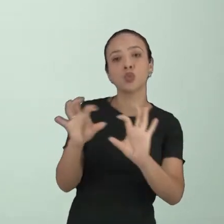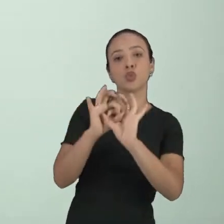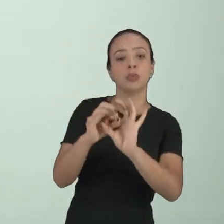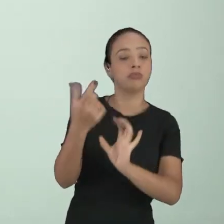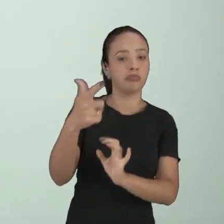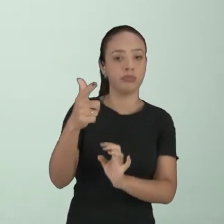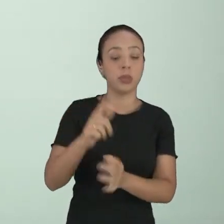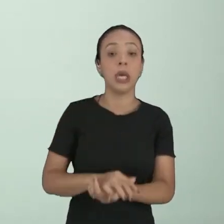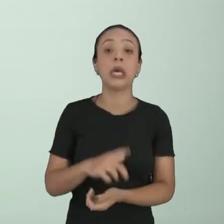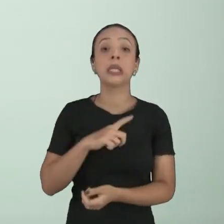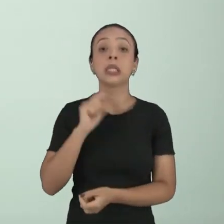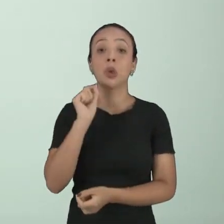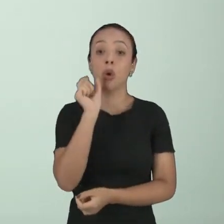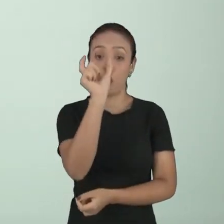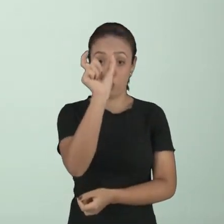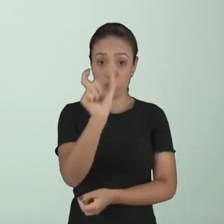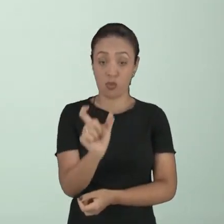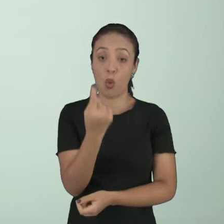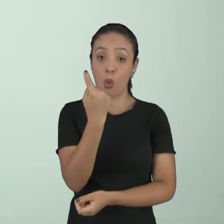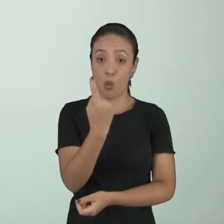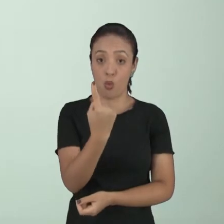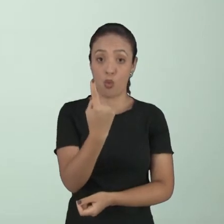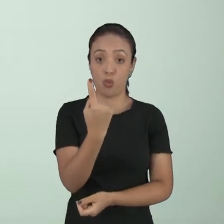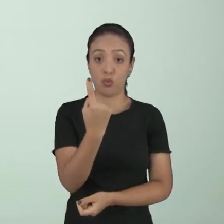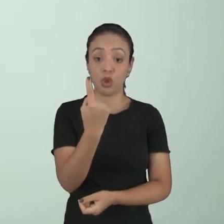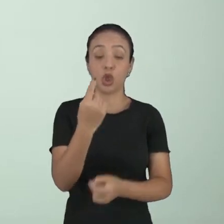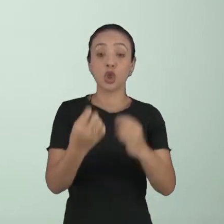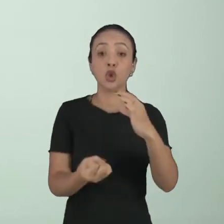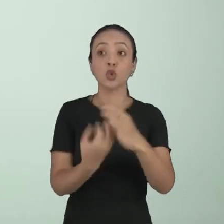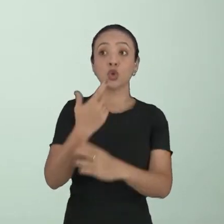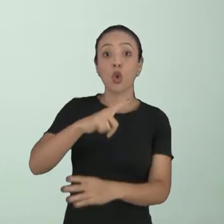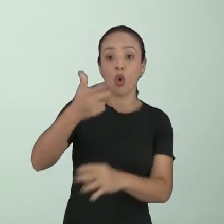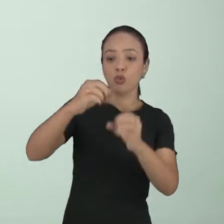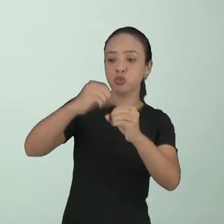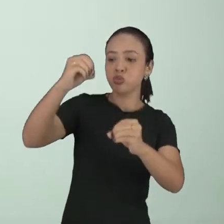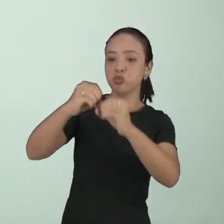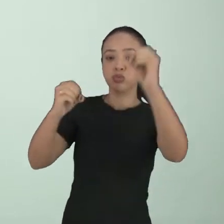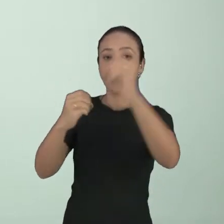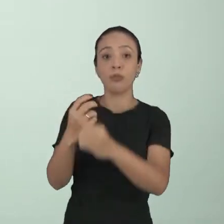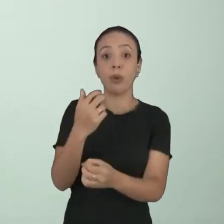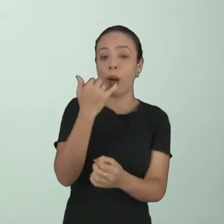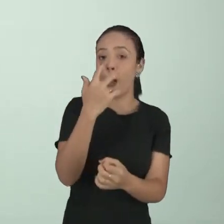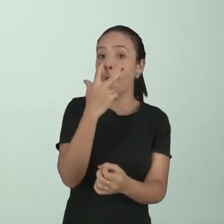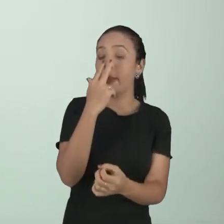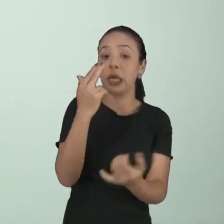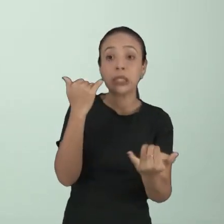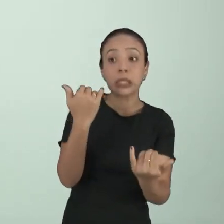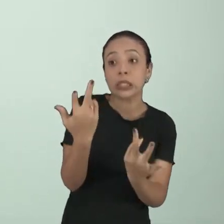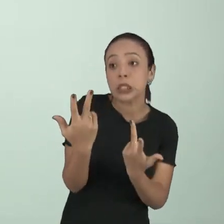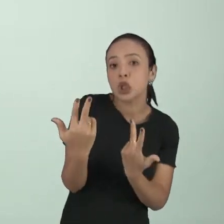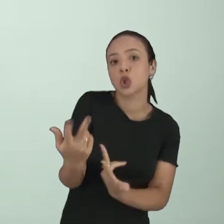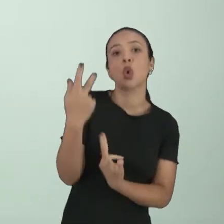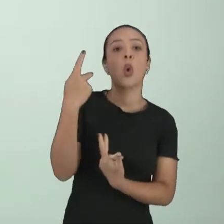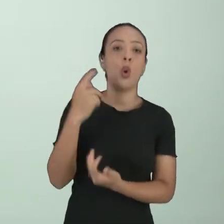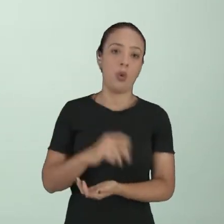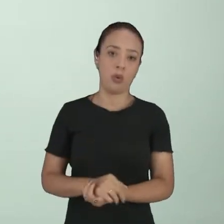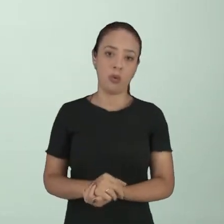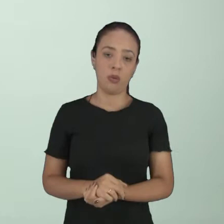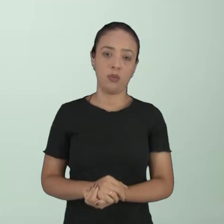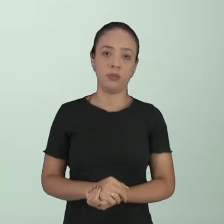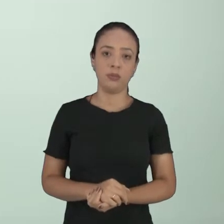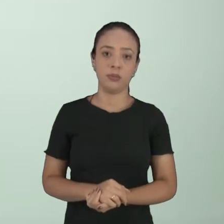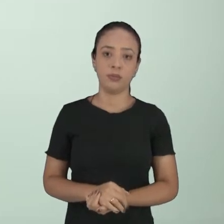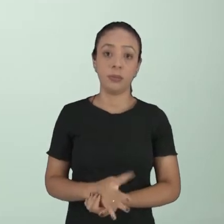um indivíduo, né, formando outro indivíduo geneticamente idêntico a si. Então, você tem ali um tipo de reprodução em que são